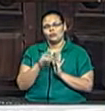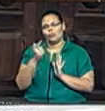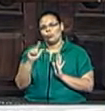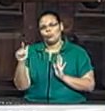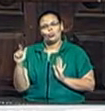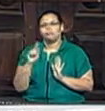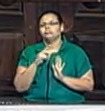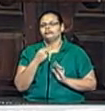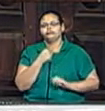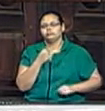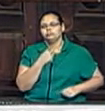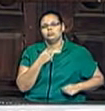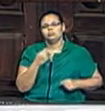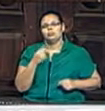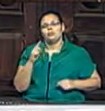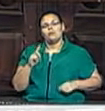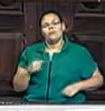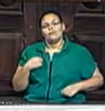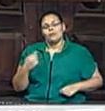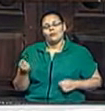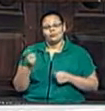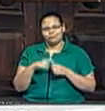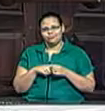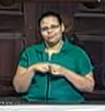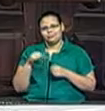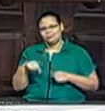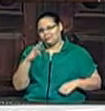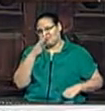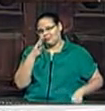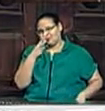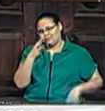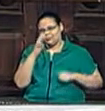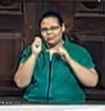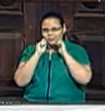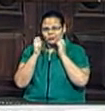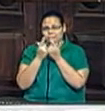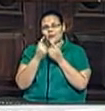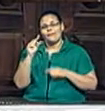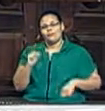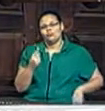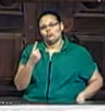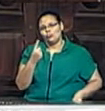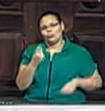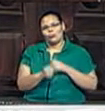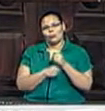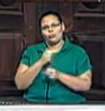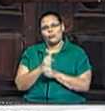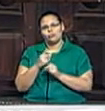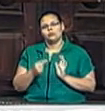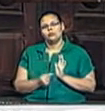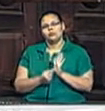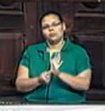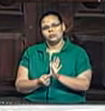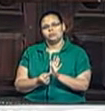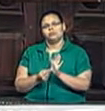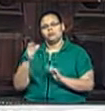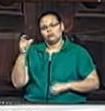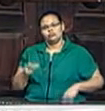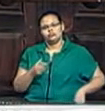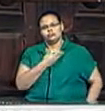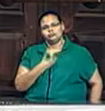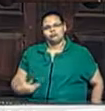outros porque não poderiam ter voltado à apreciação desse parlamento menos de um ano depois de terem sido já apresentados pelo Poder